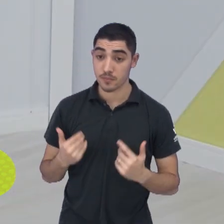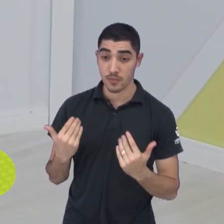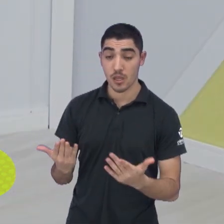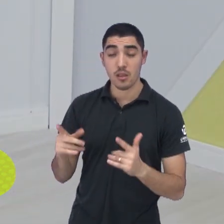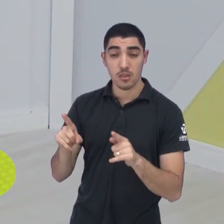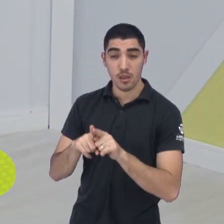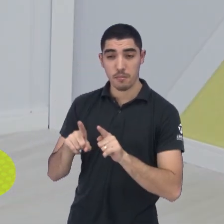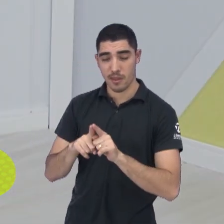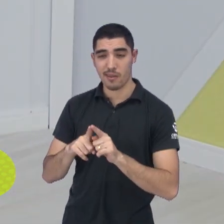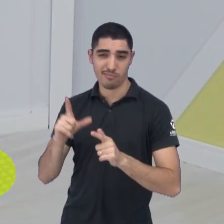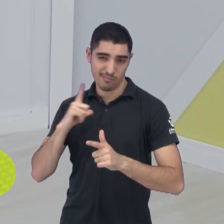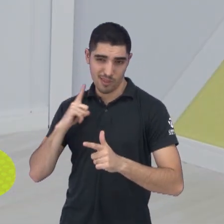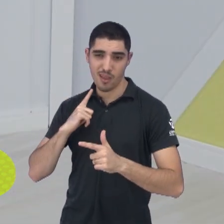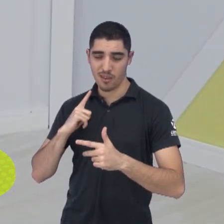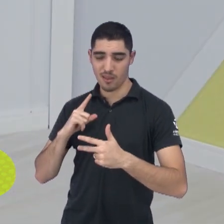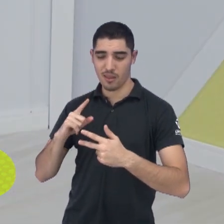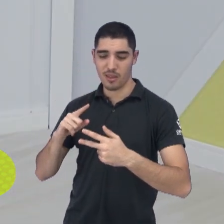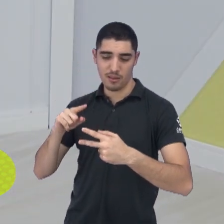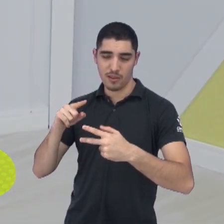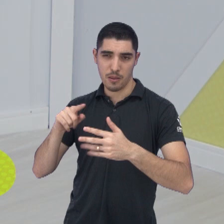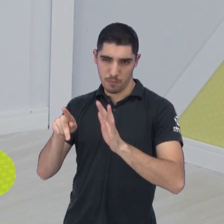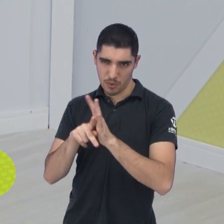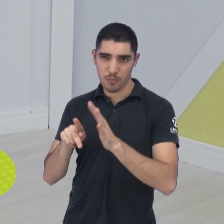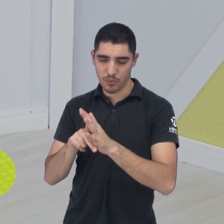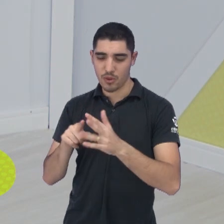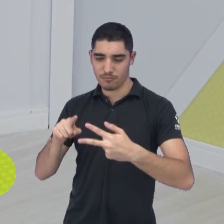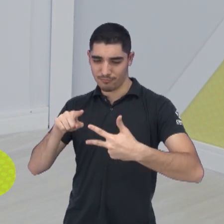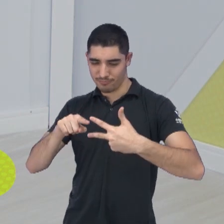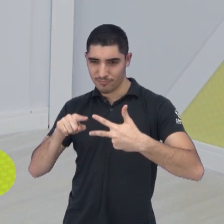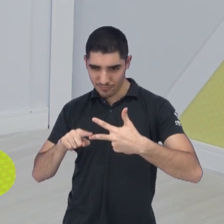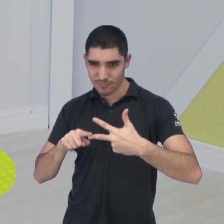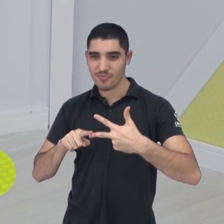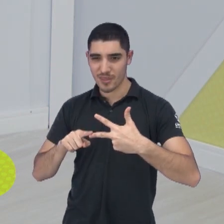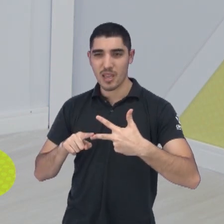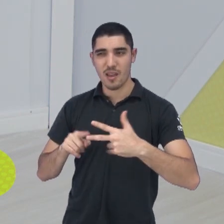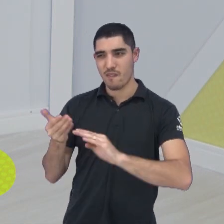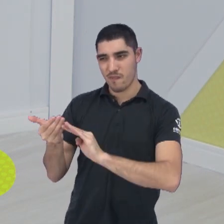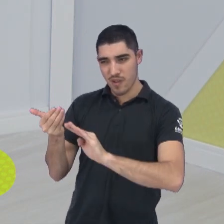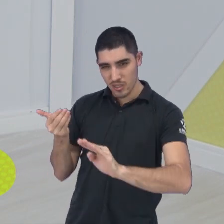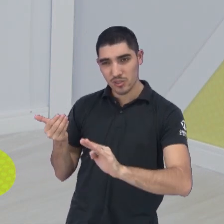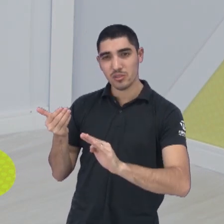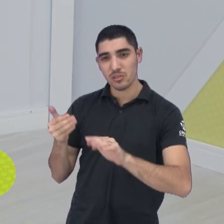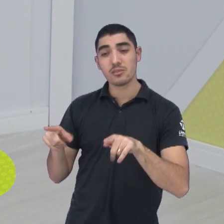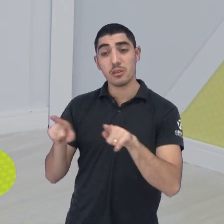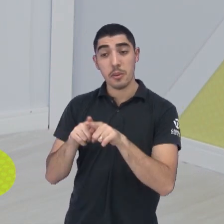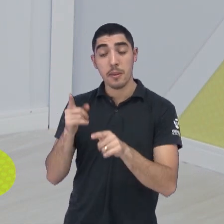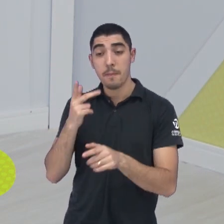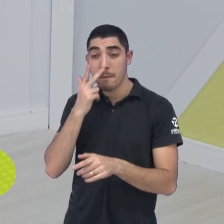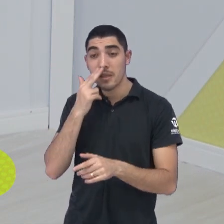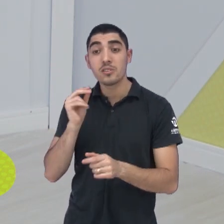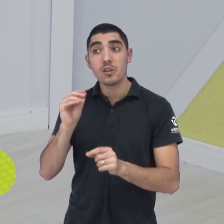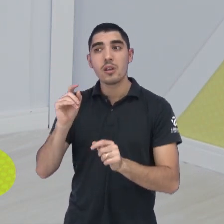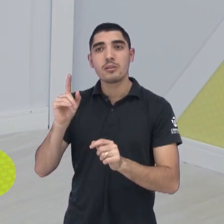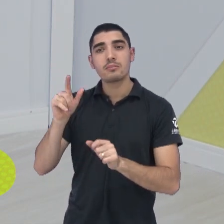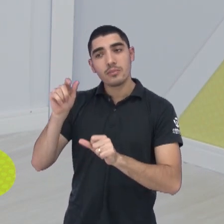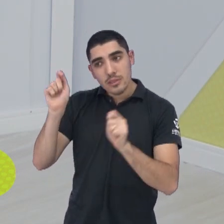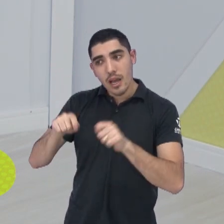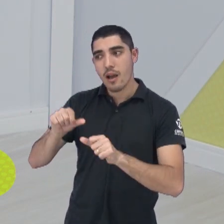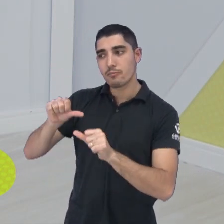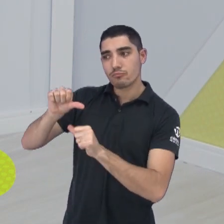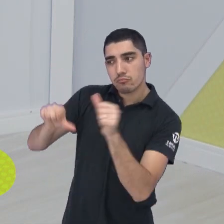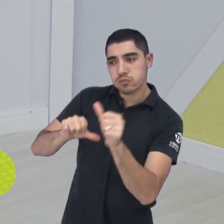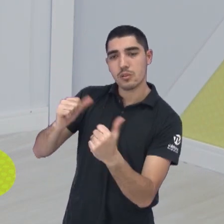os jogadores técnicos, né, porque são jogadores, né, de melhor qualidade técnica, você perde também na rotação para o Regis